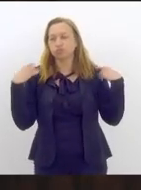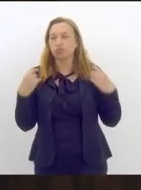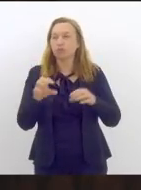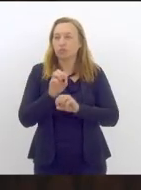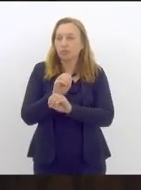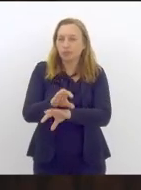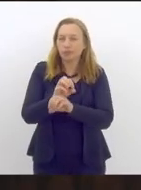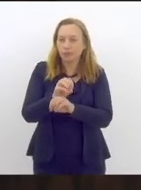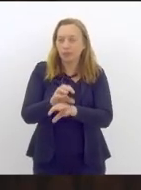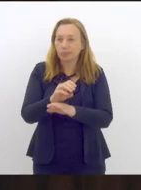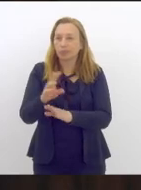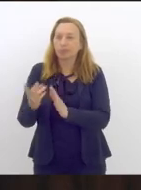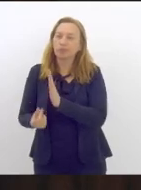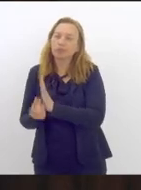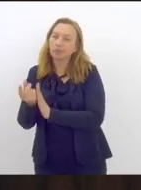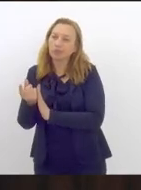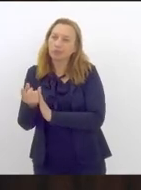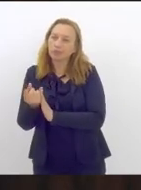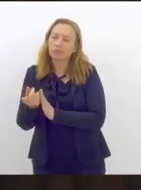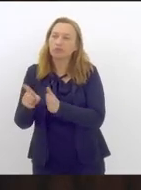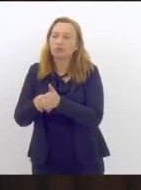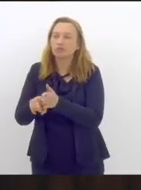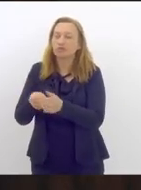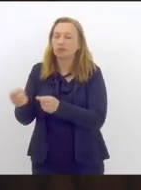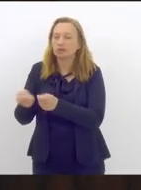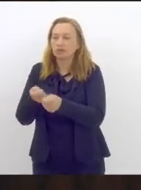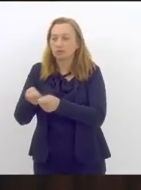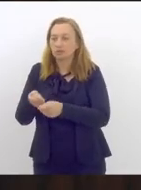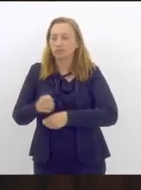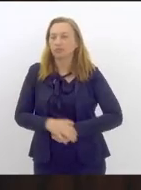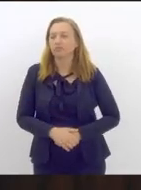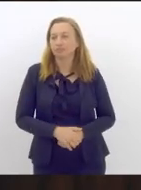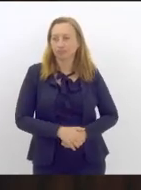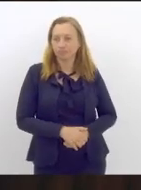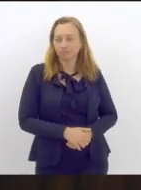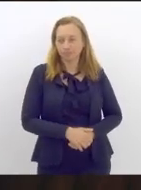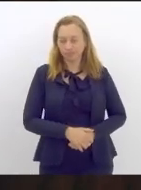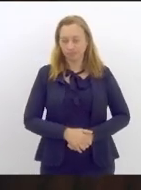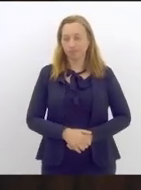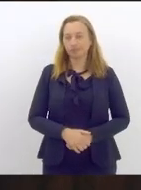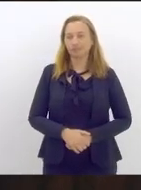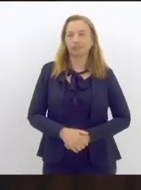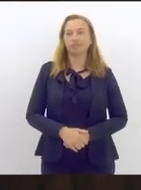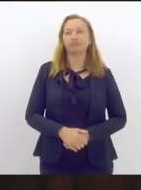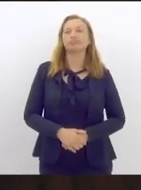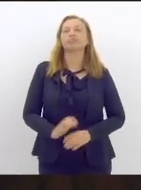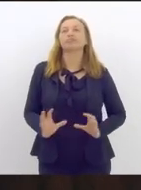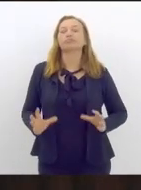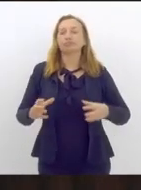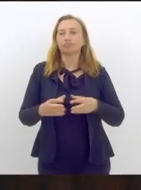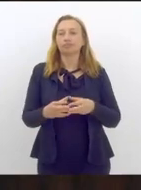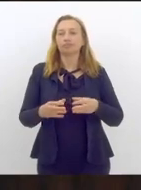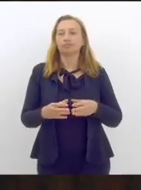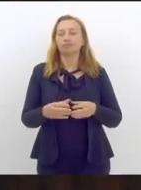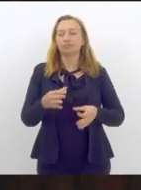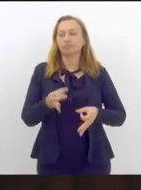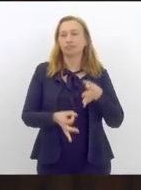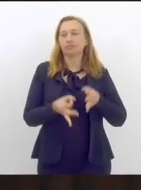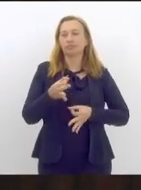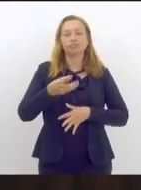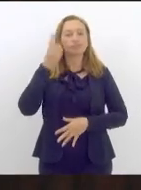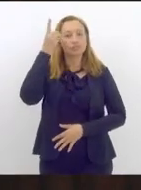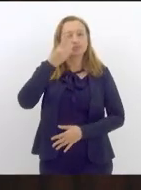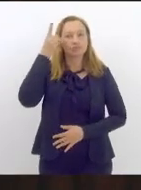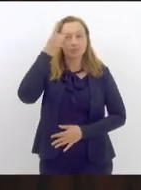Orçamento, Finanças e Fiscalização Financeira e Controle. Para emitir parecer pela Comissão de Constituição e Justiça,